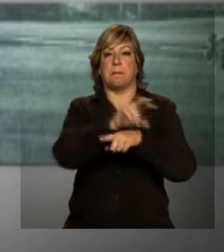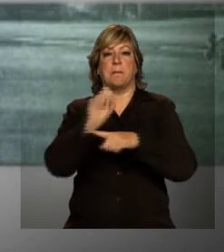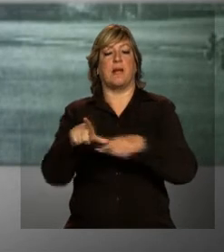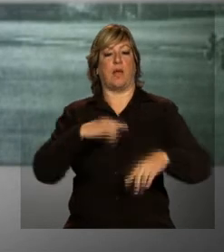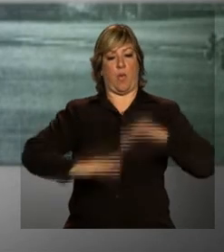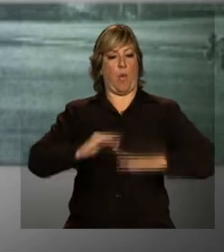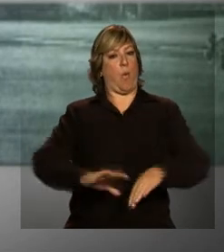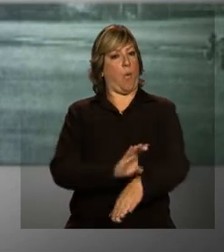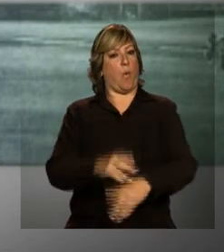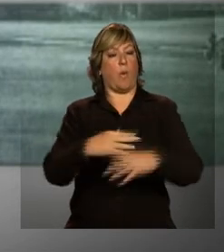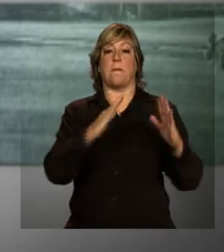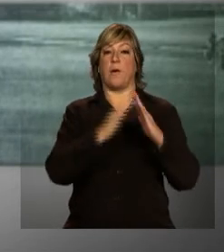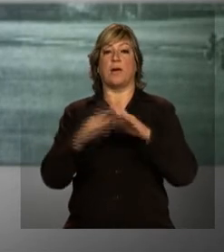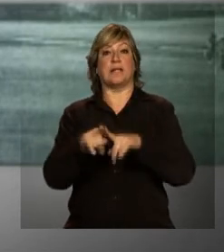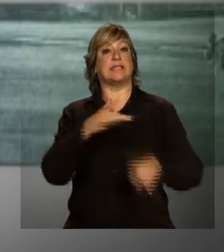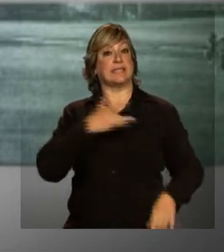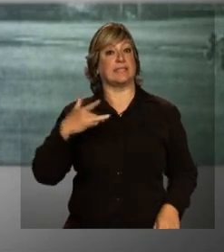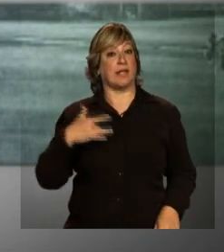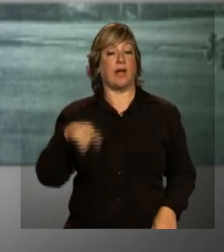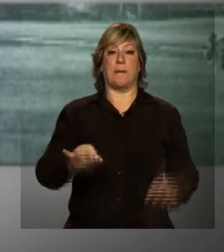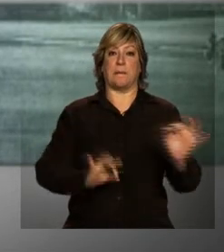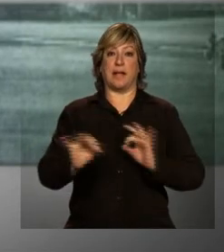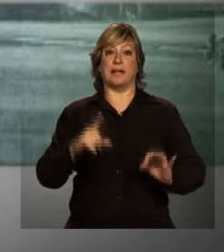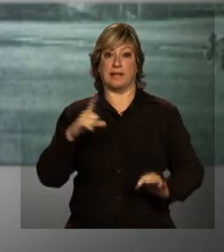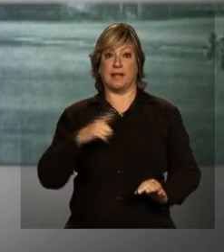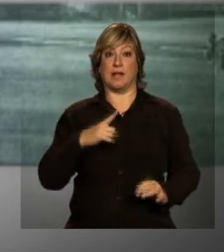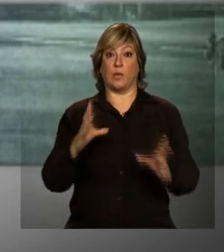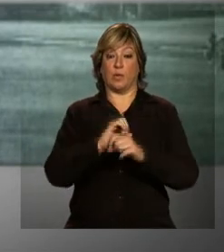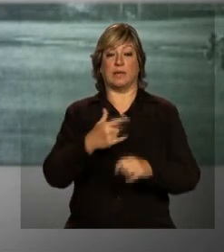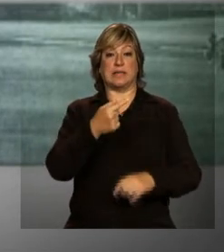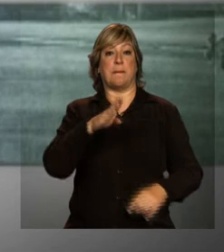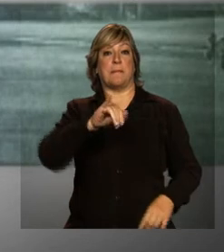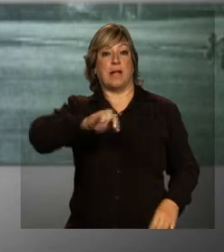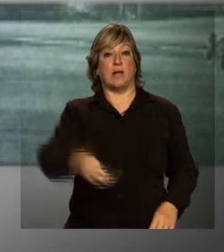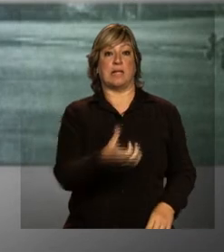qualificação profissional, moradia e saúde. O plano tem a previsão de